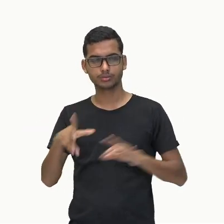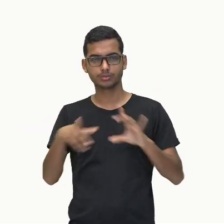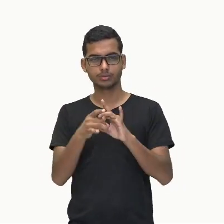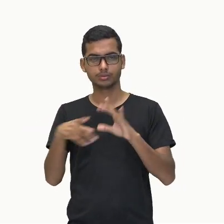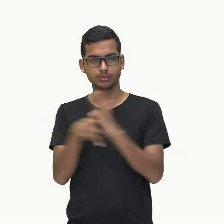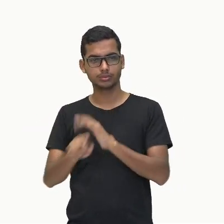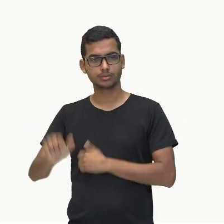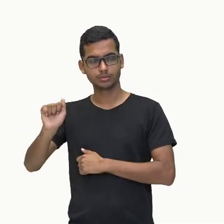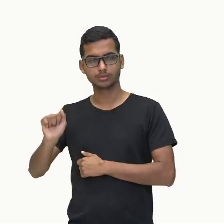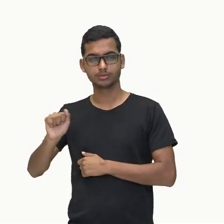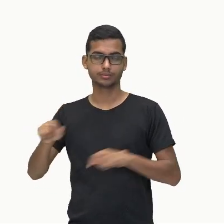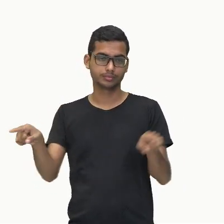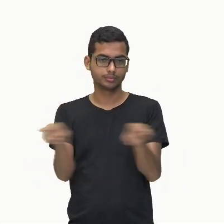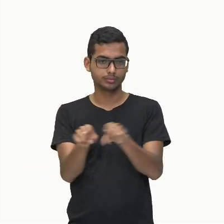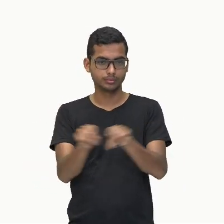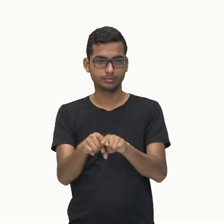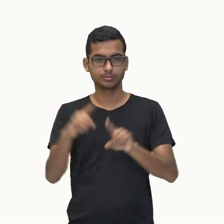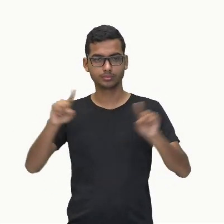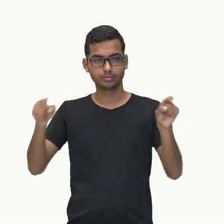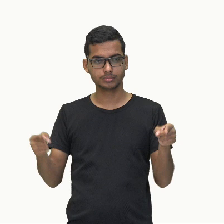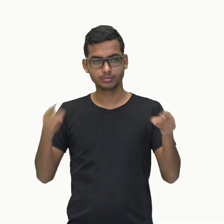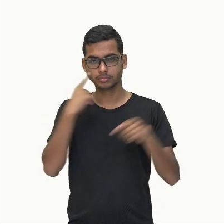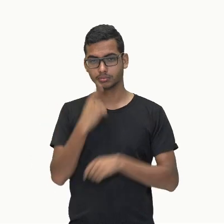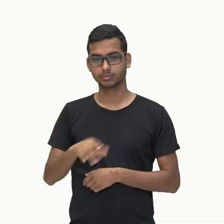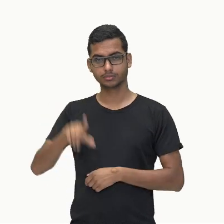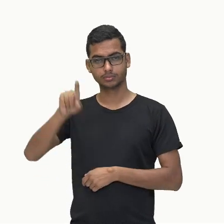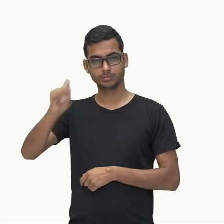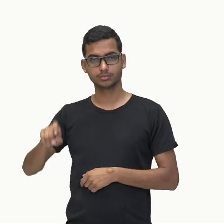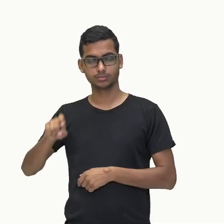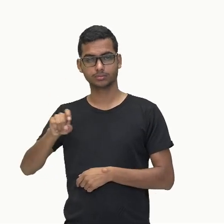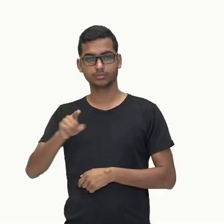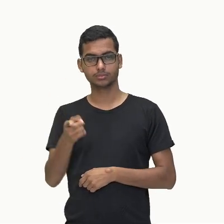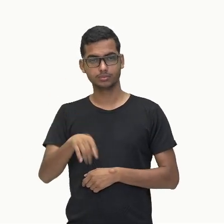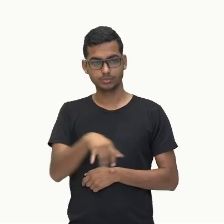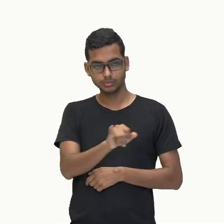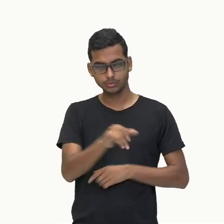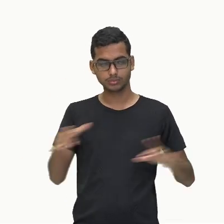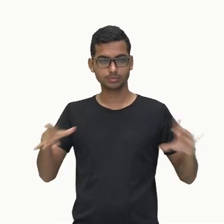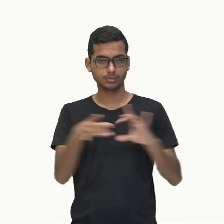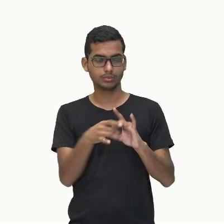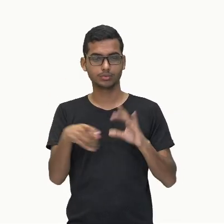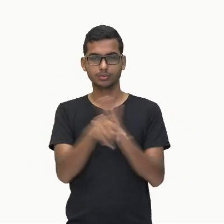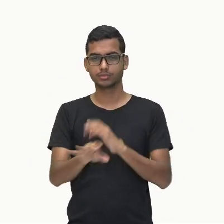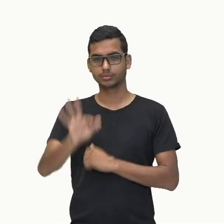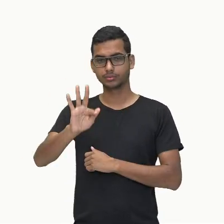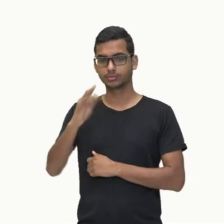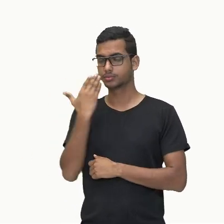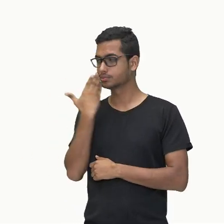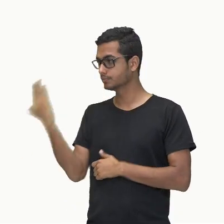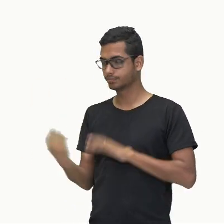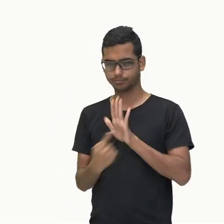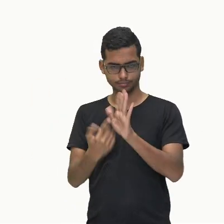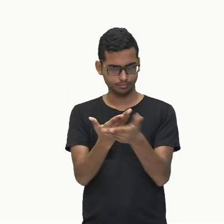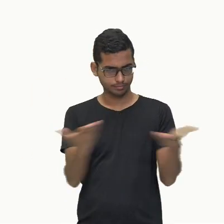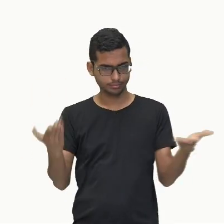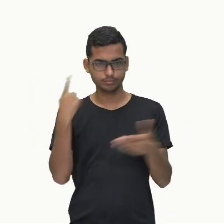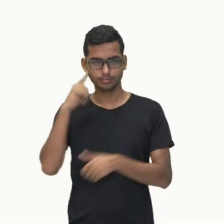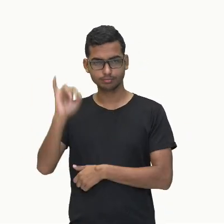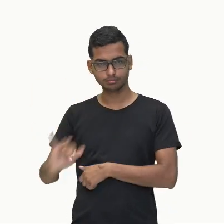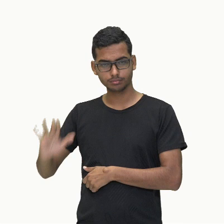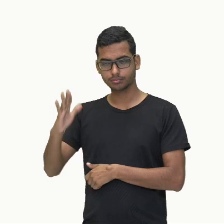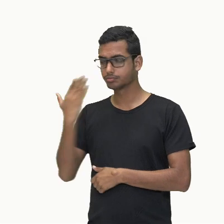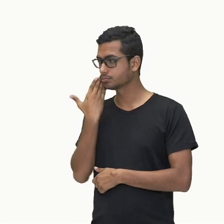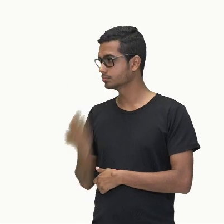A, tal que x e y pertence a F, que foi o que a gente mostrou aqui. A imagem aqui,